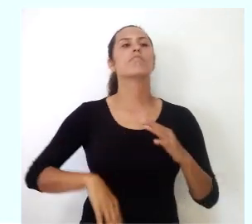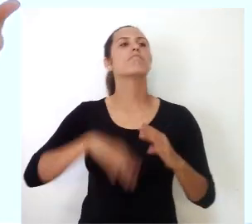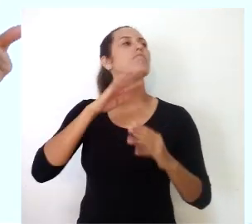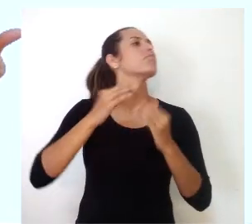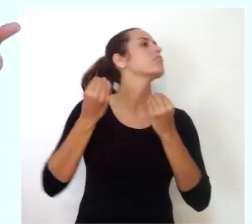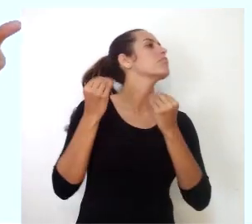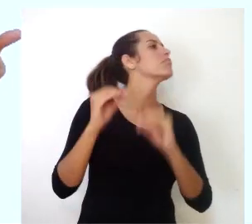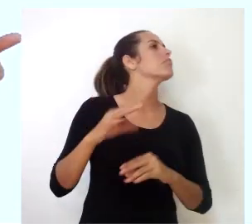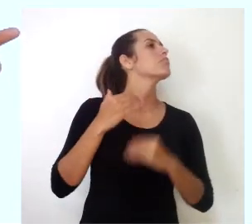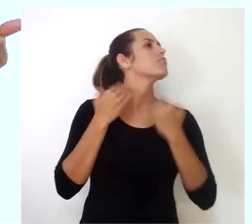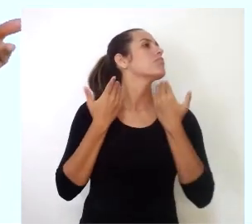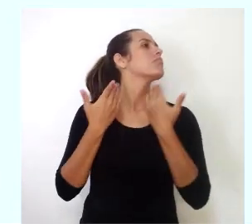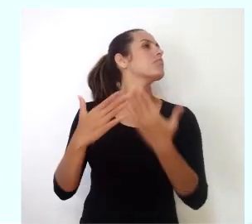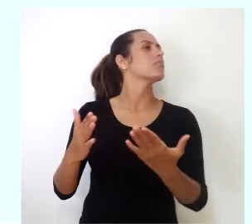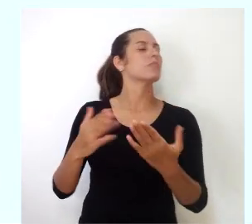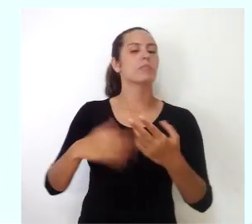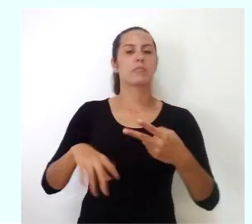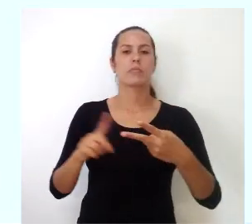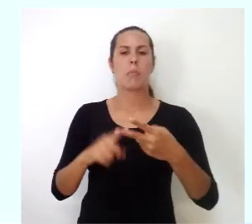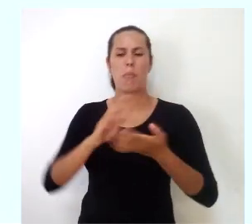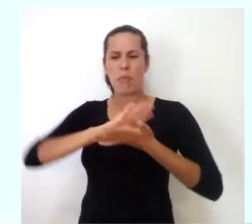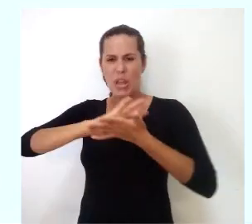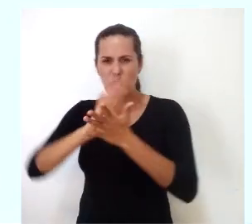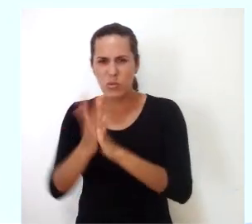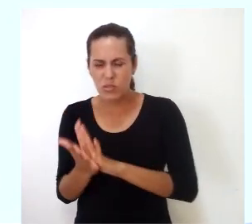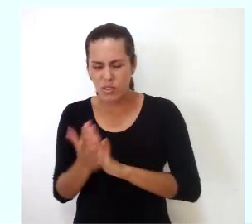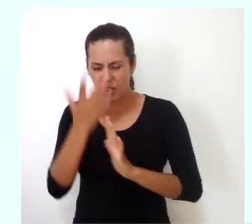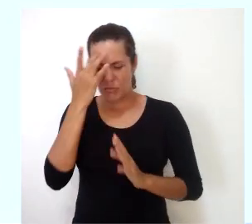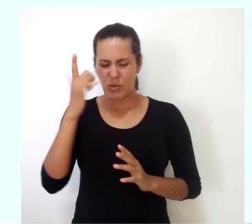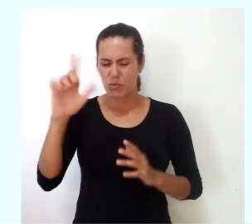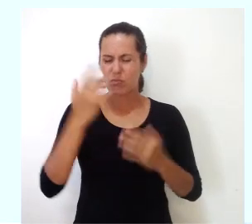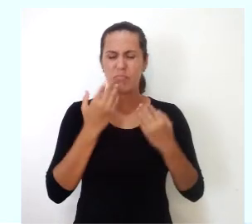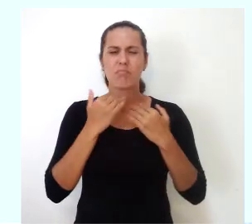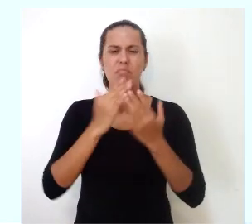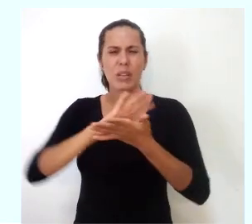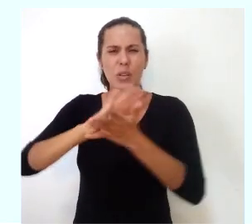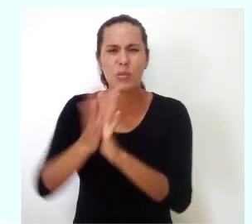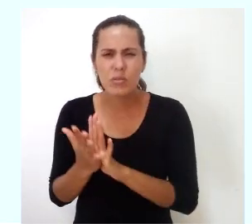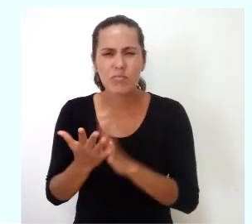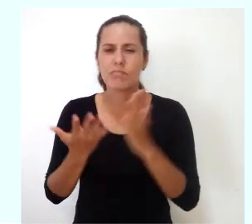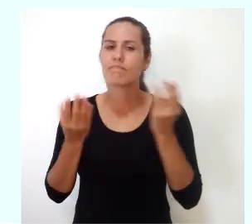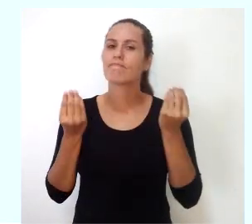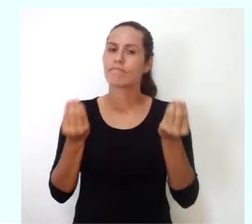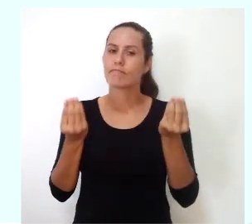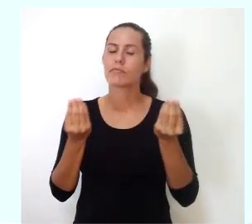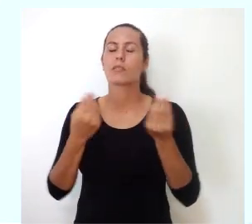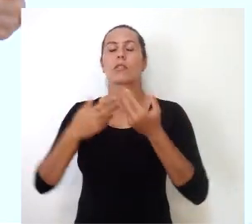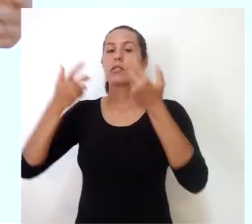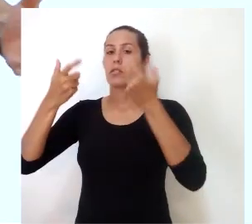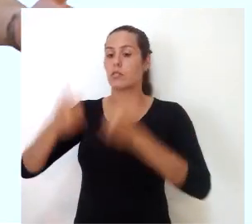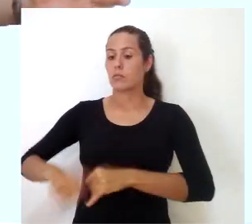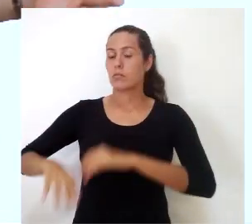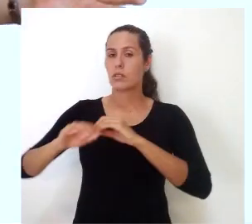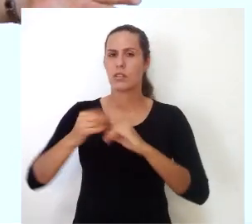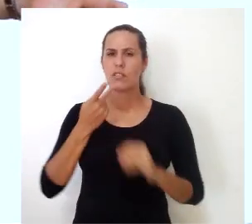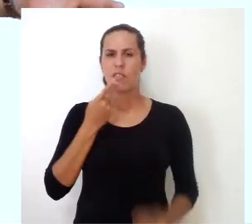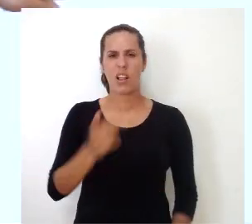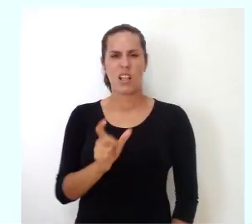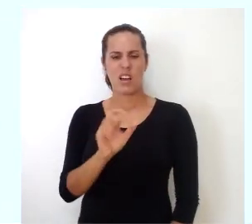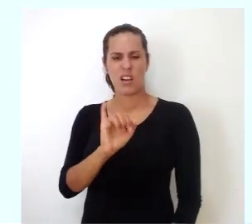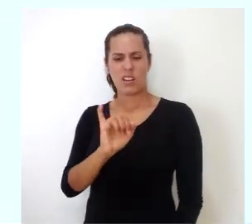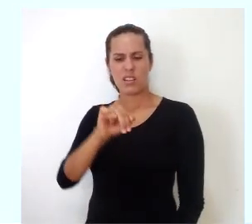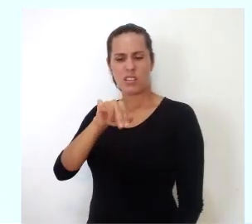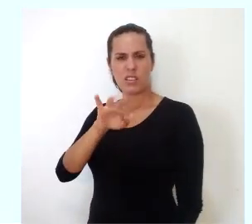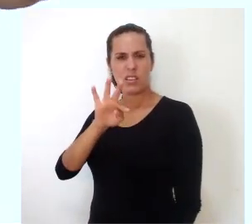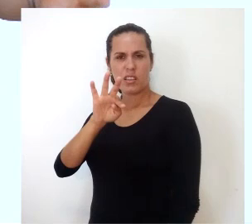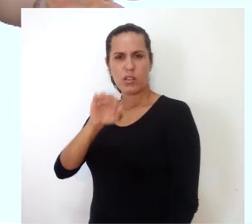aquele que é diferente de mim. Como nós estamos tratando de aula de ensino religioso, ser intolerante com